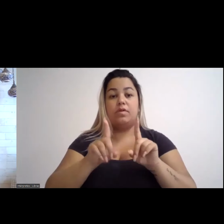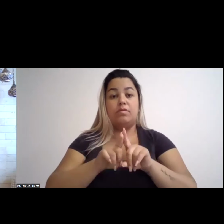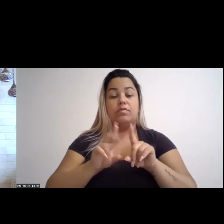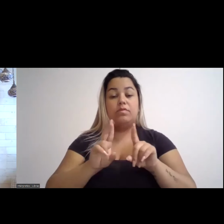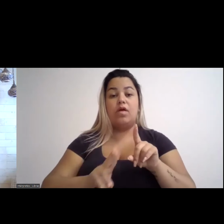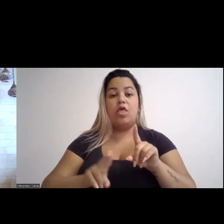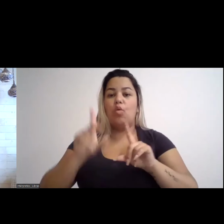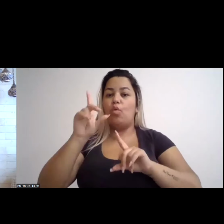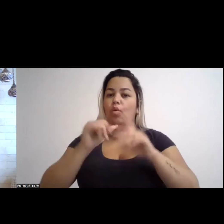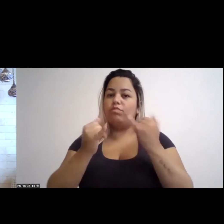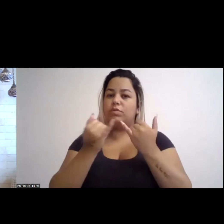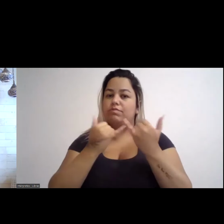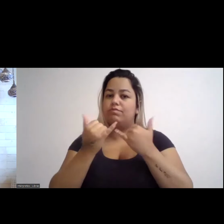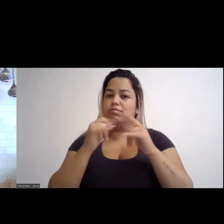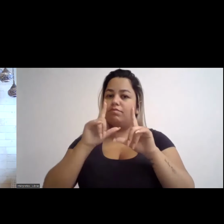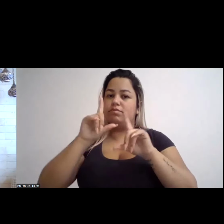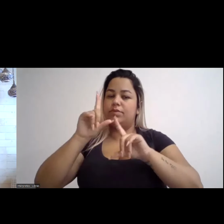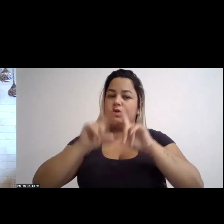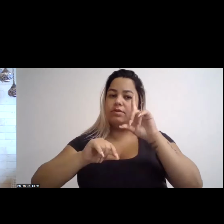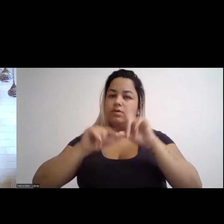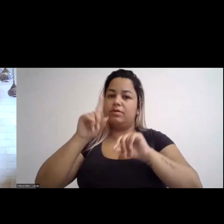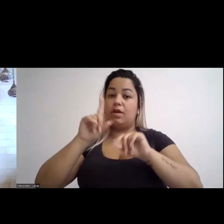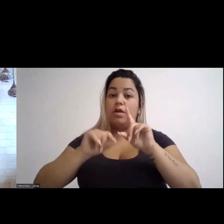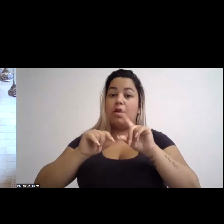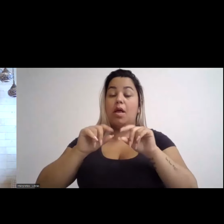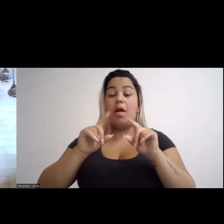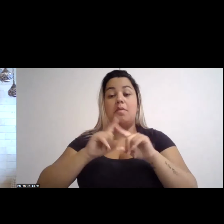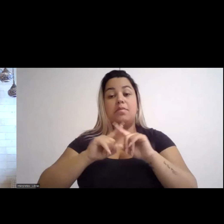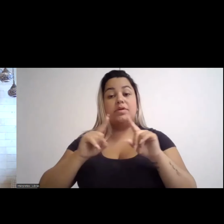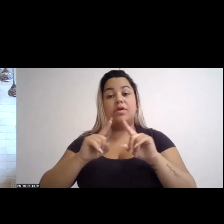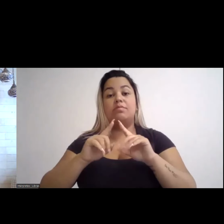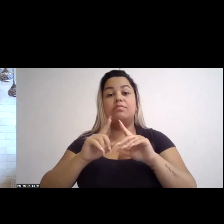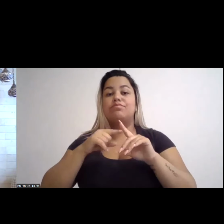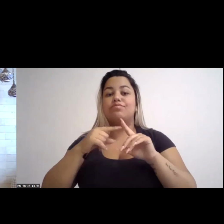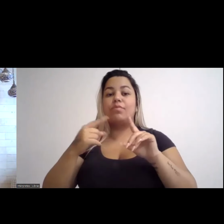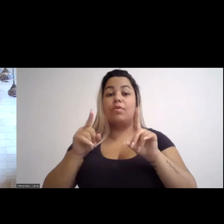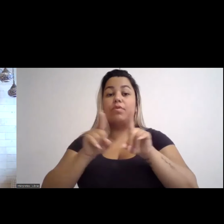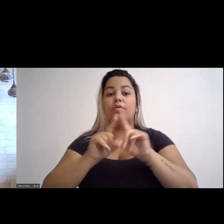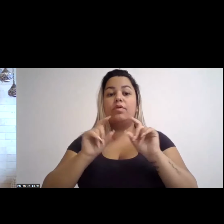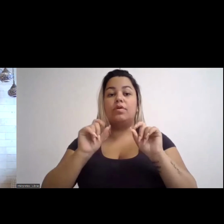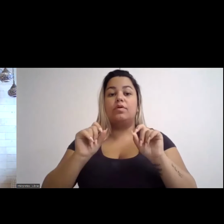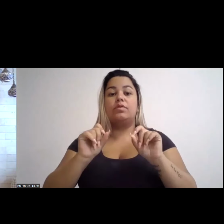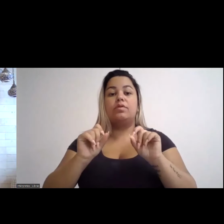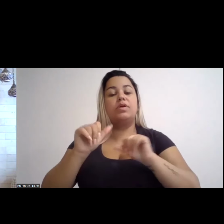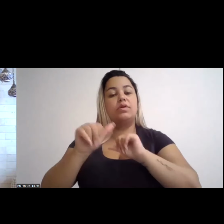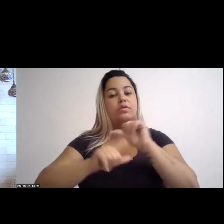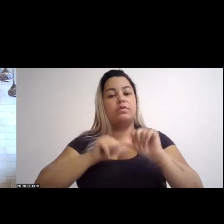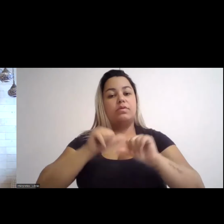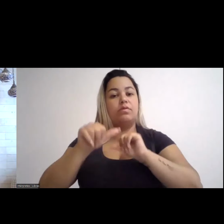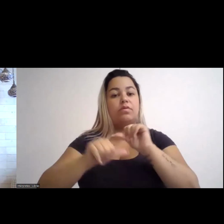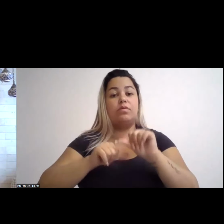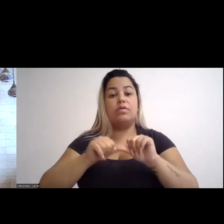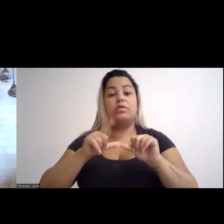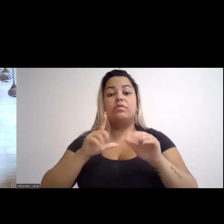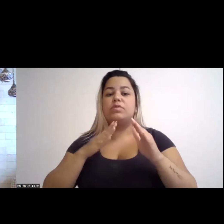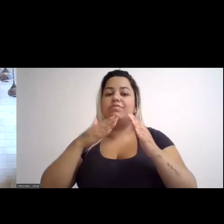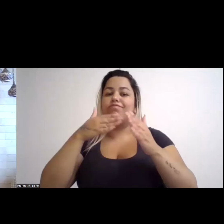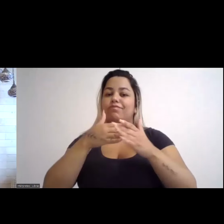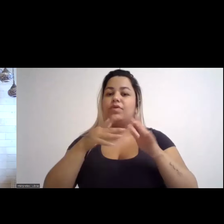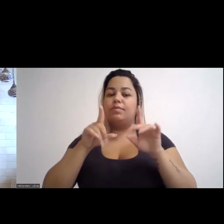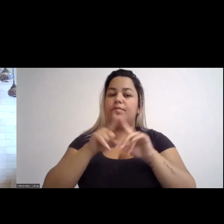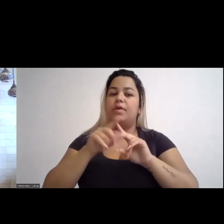estrela que brilha, mas já morreu, não é? Inovação schumpeteriana, inovação que se limita à visão